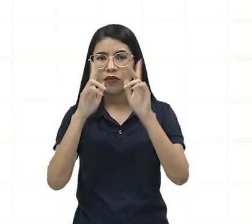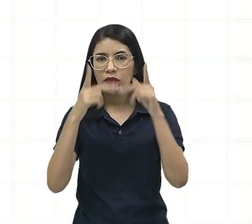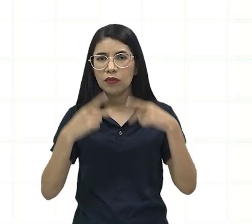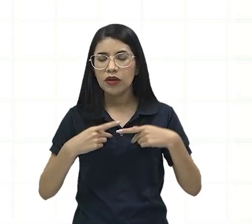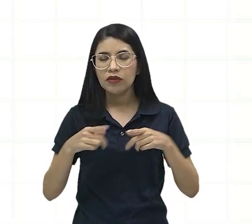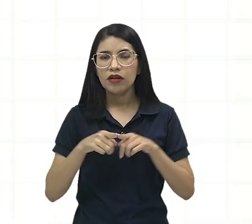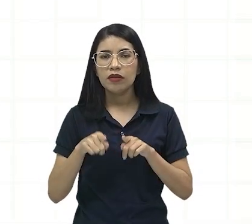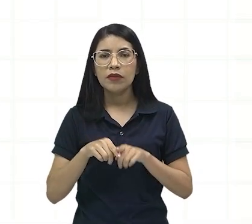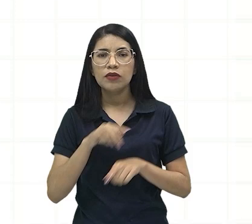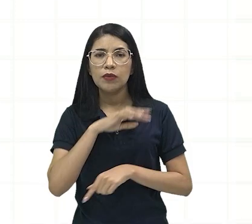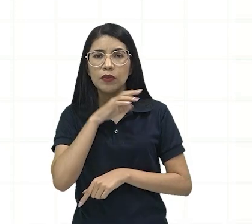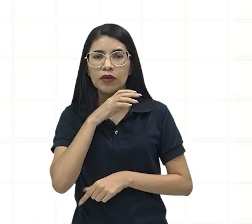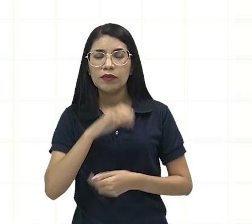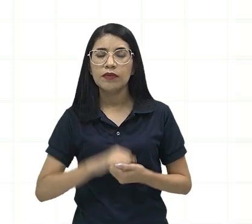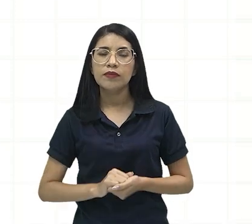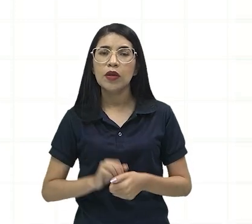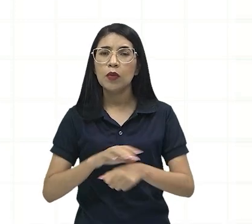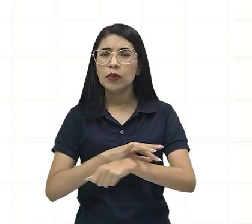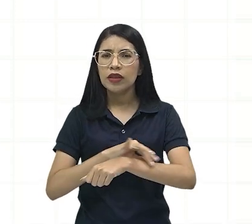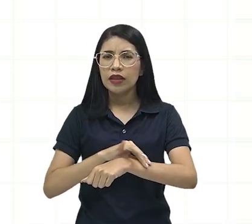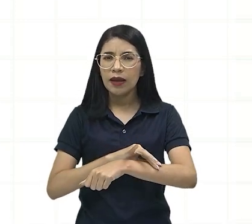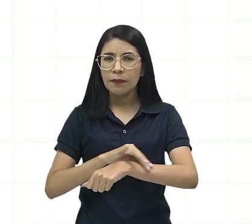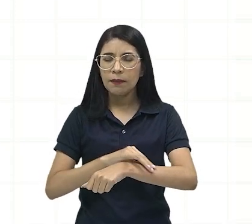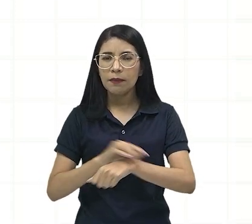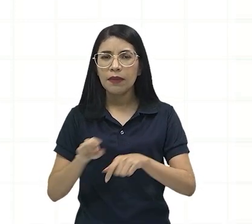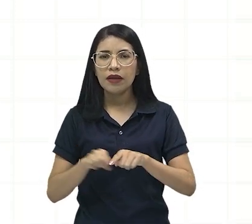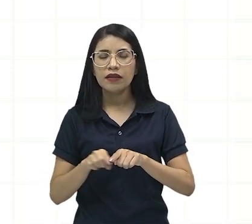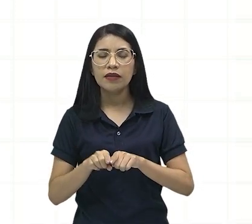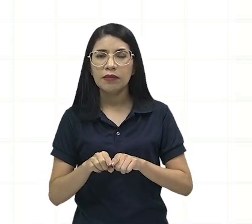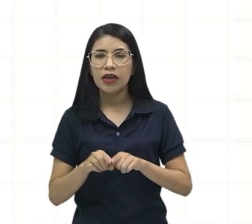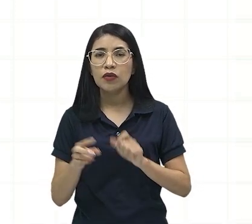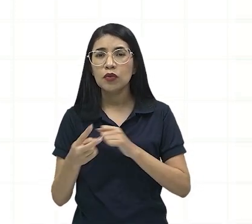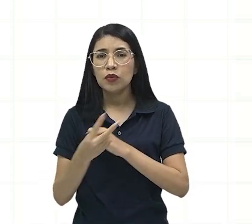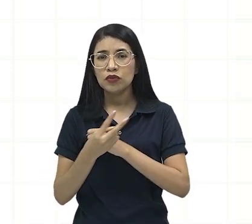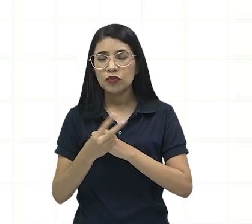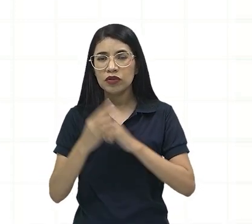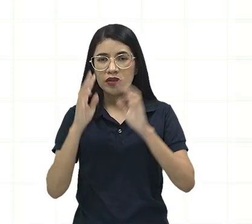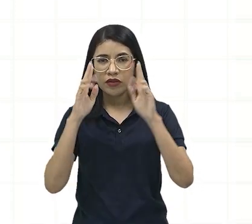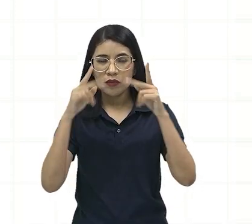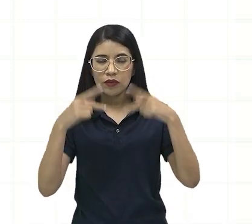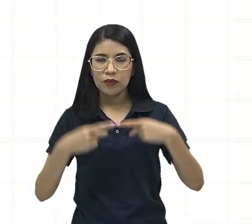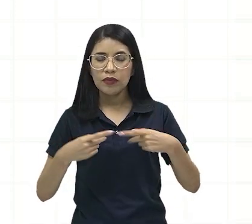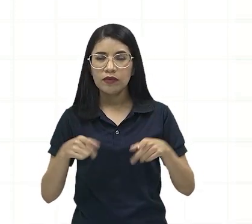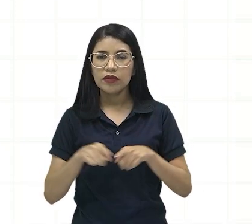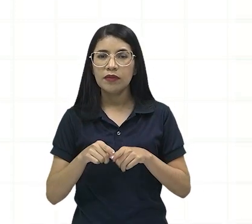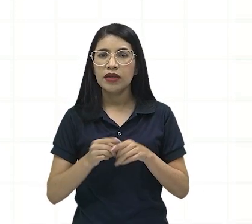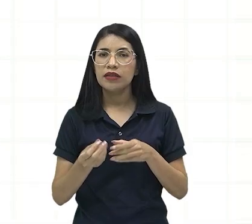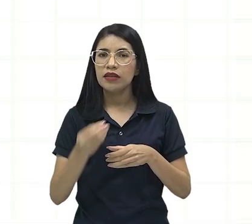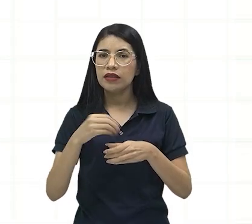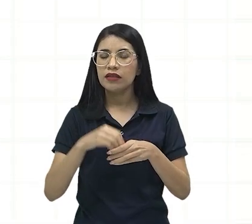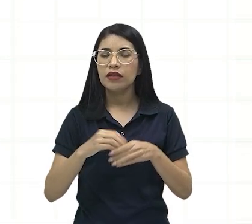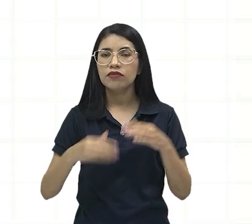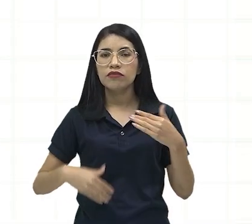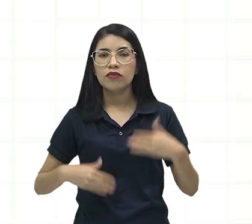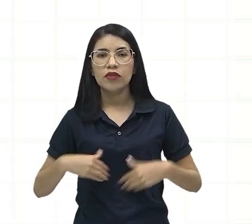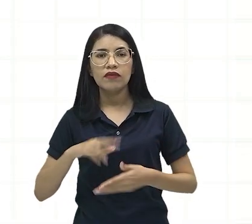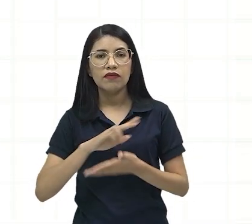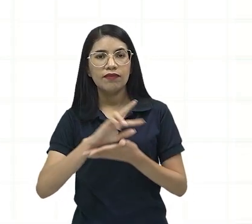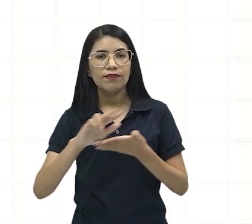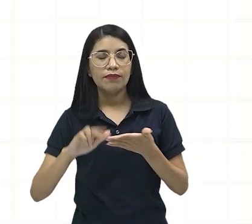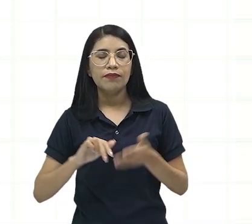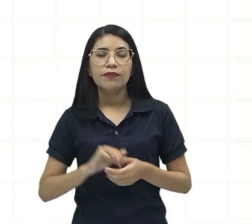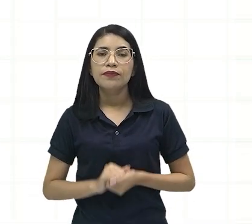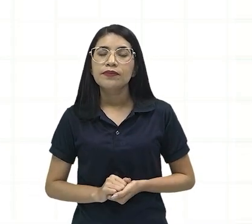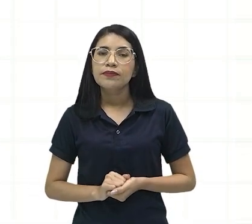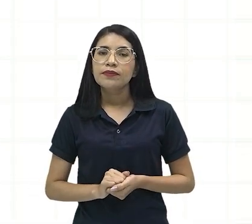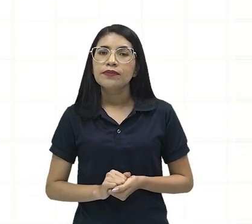pele e o sistema imunológico. São vários sistemas que compõem aí esses organismos.